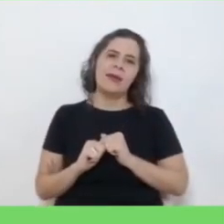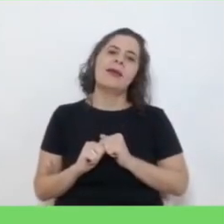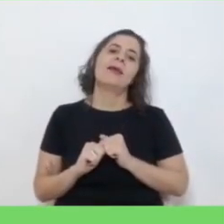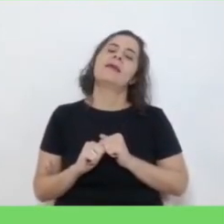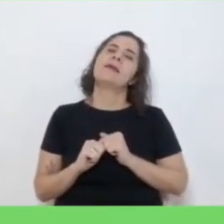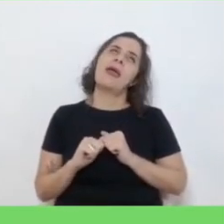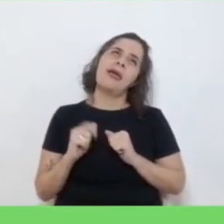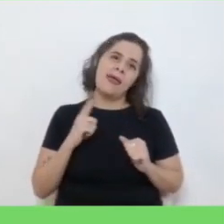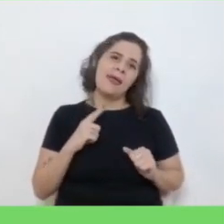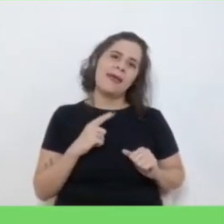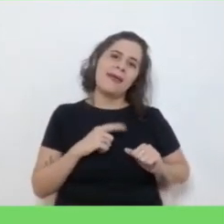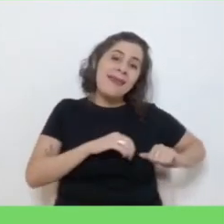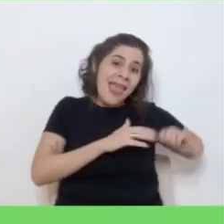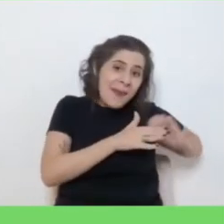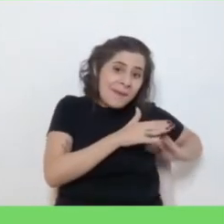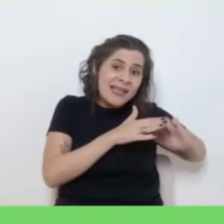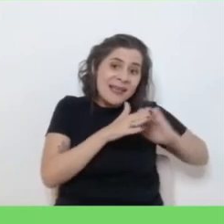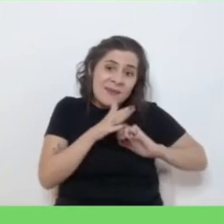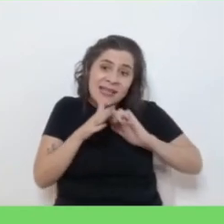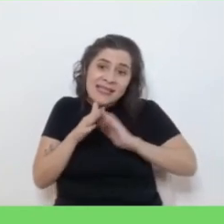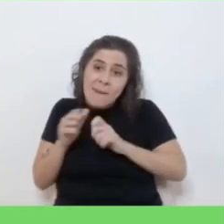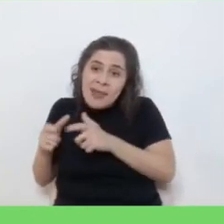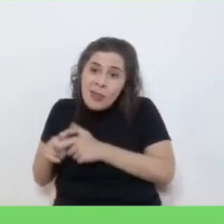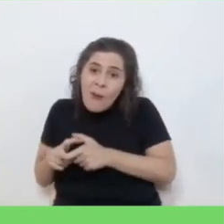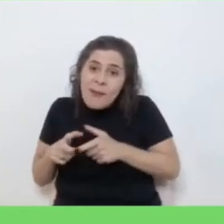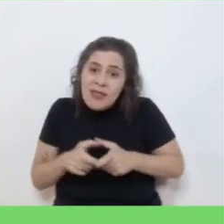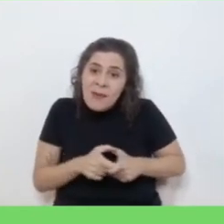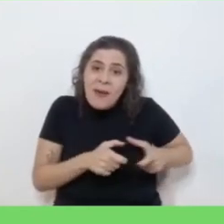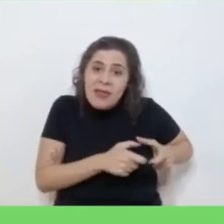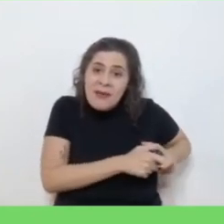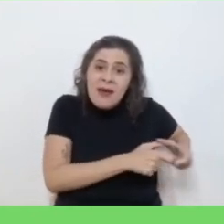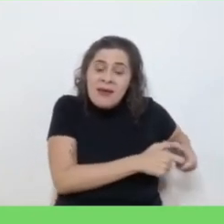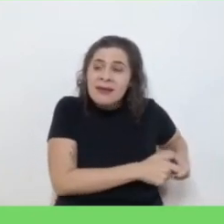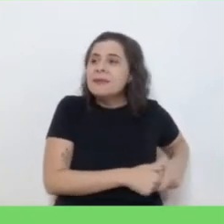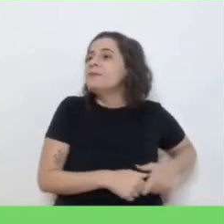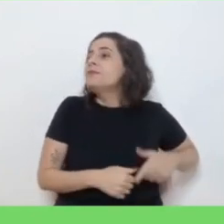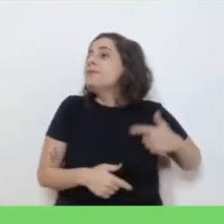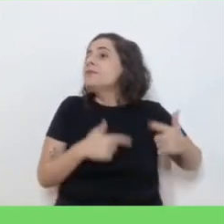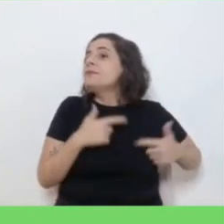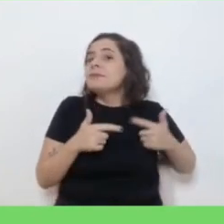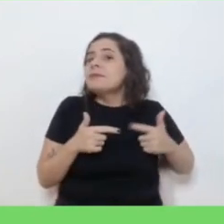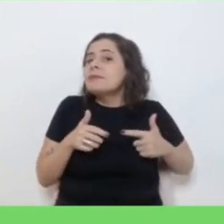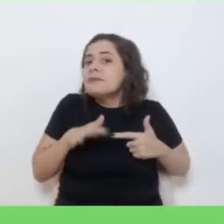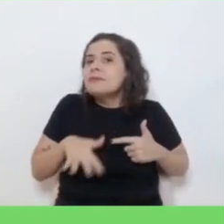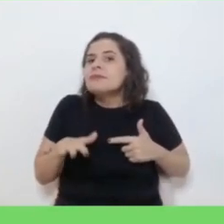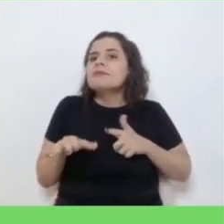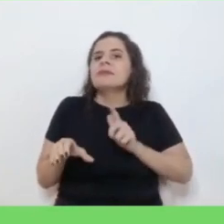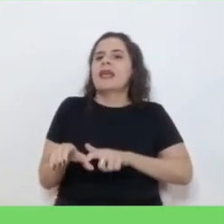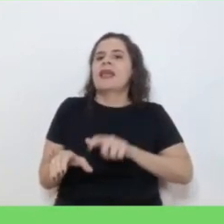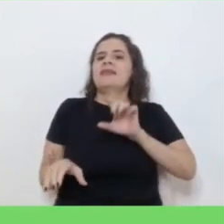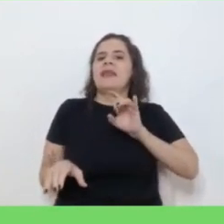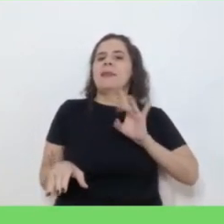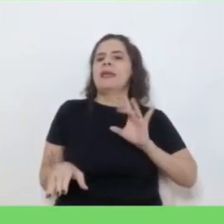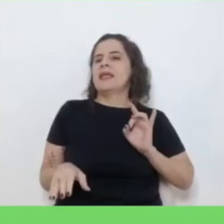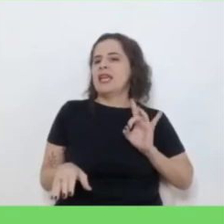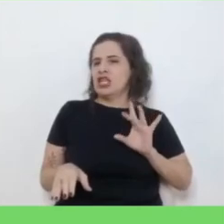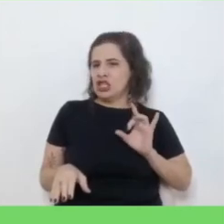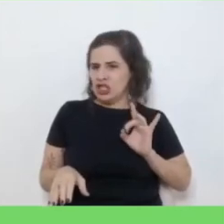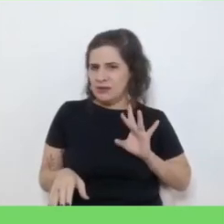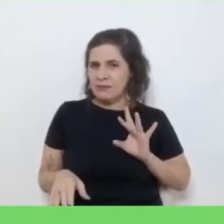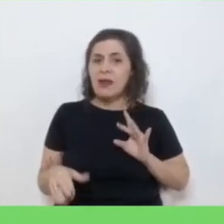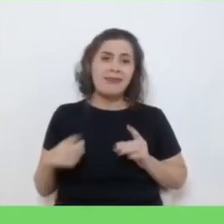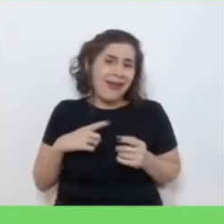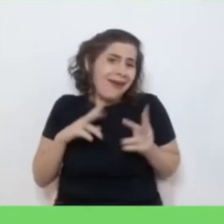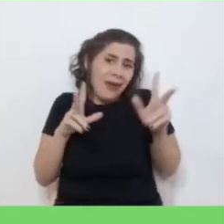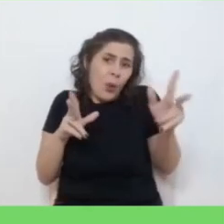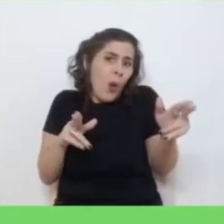QIAPN+. Então, todas essas situações, assim, você acaba trabalhando numa vertente independente. Do mesmo jeito que existem as